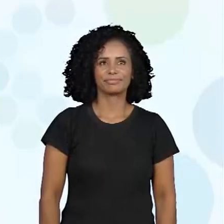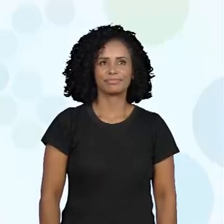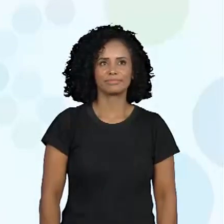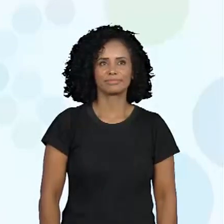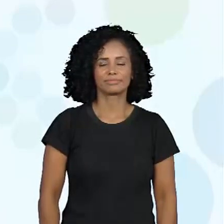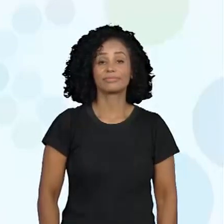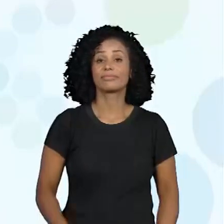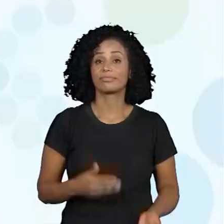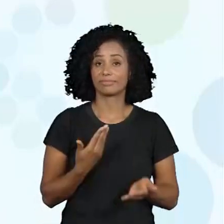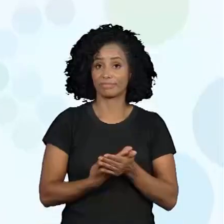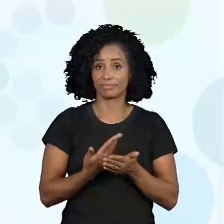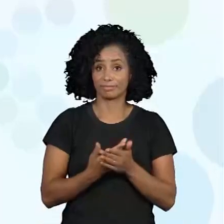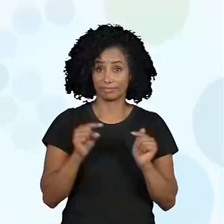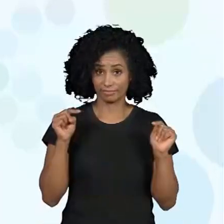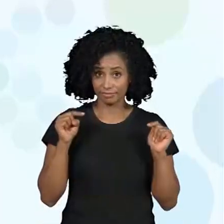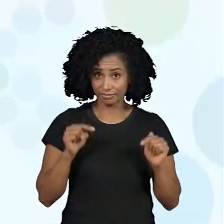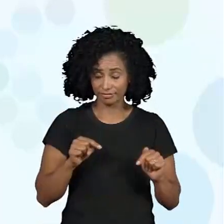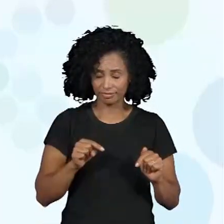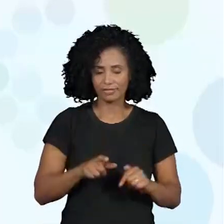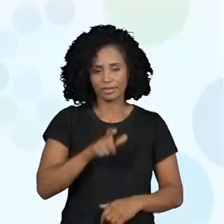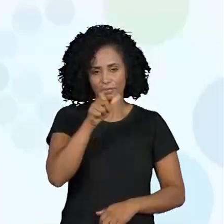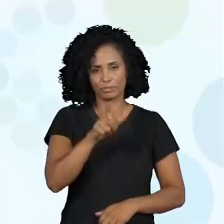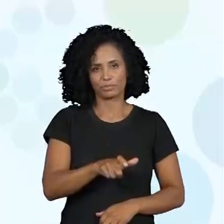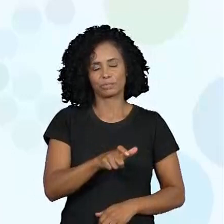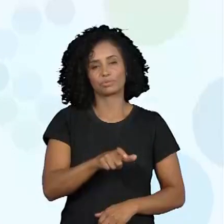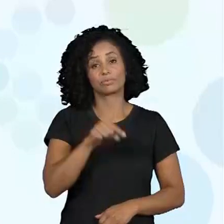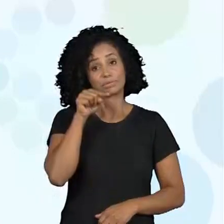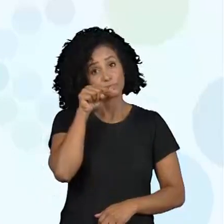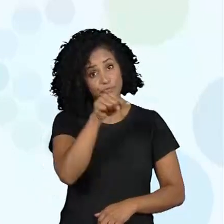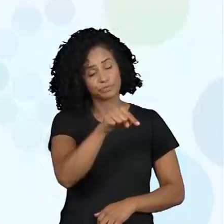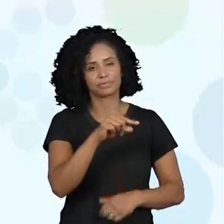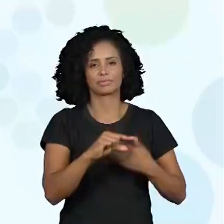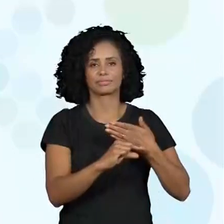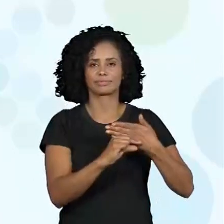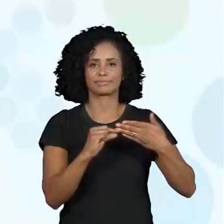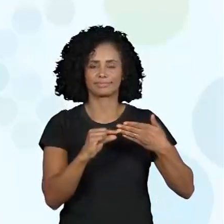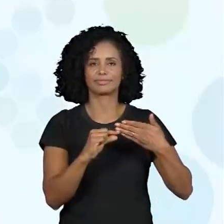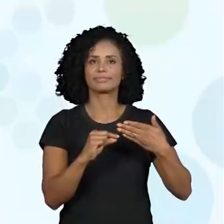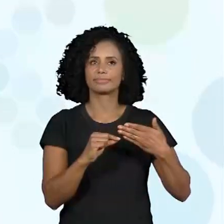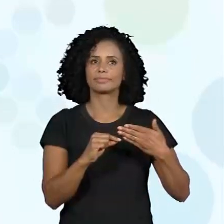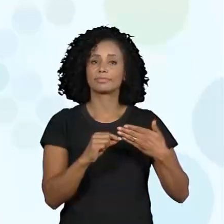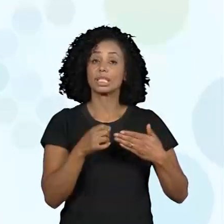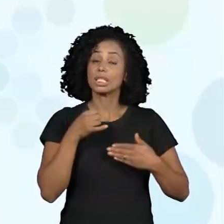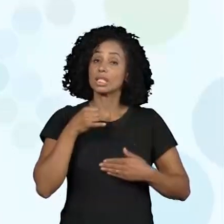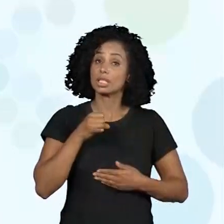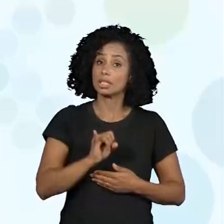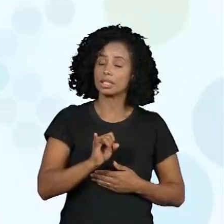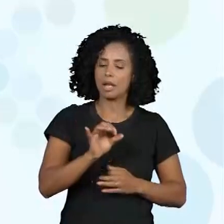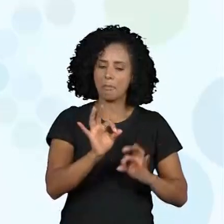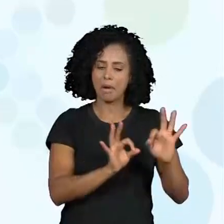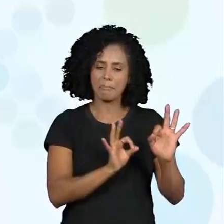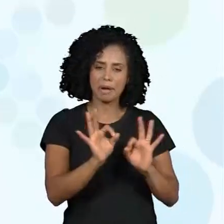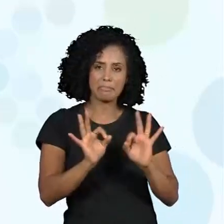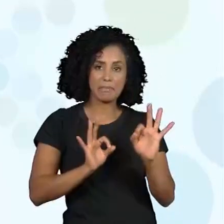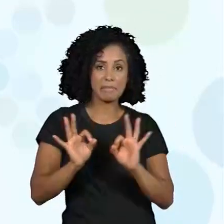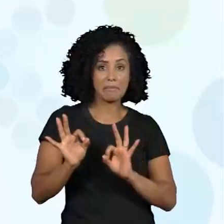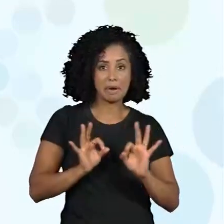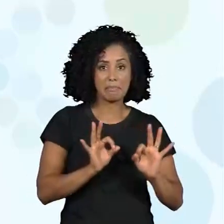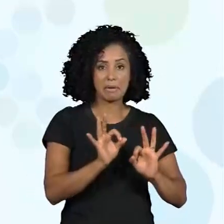Nesta aula, o autor é você, será a nossa produção